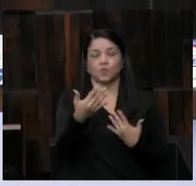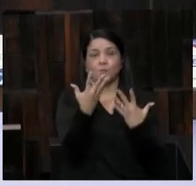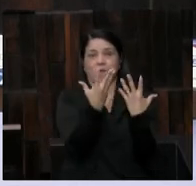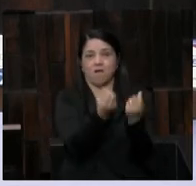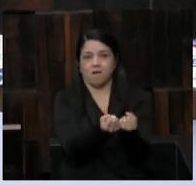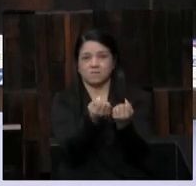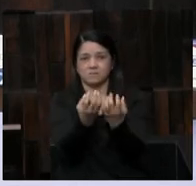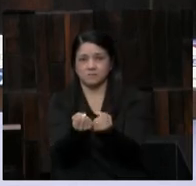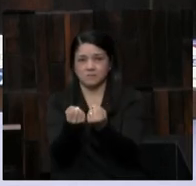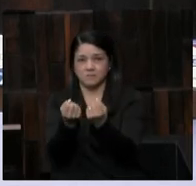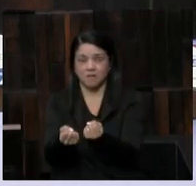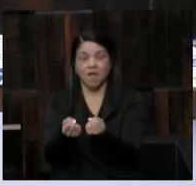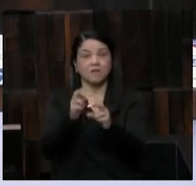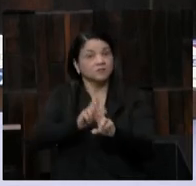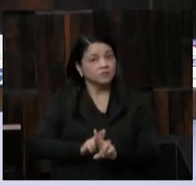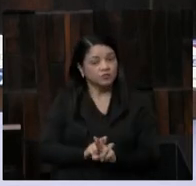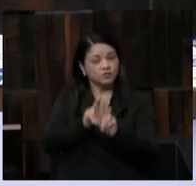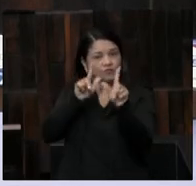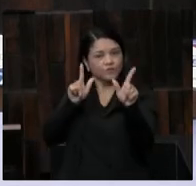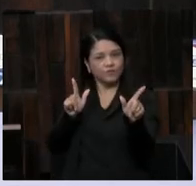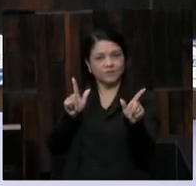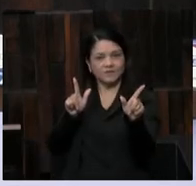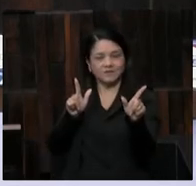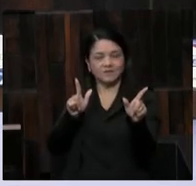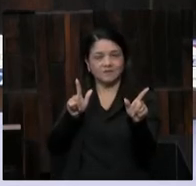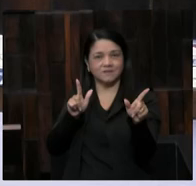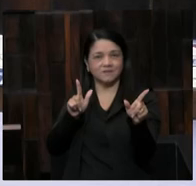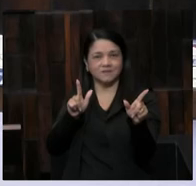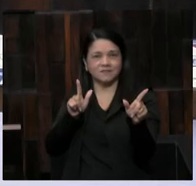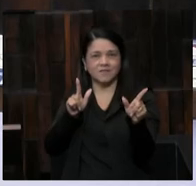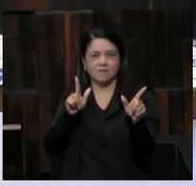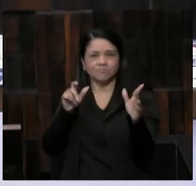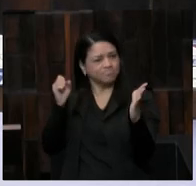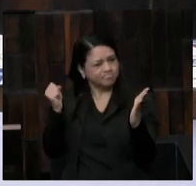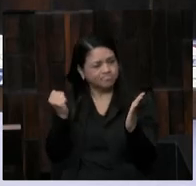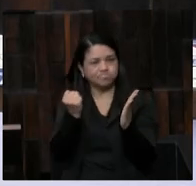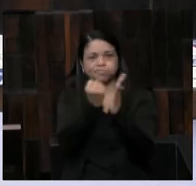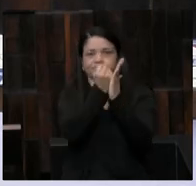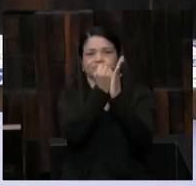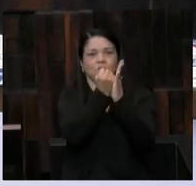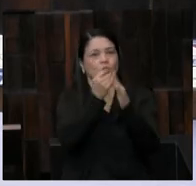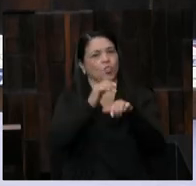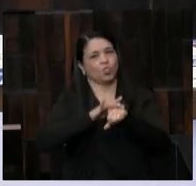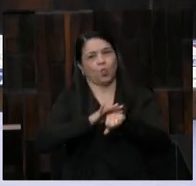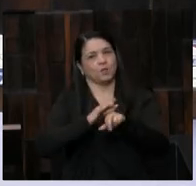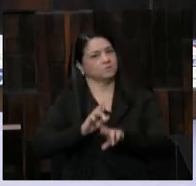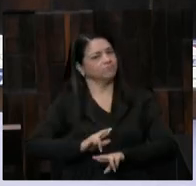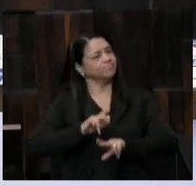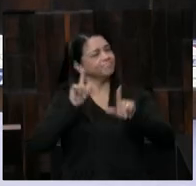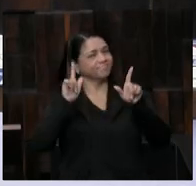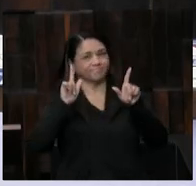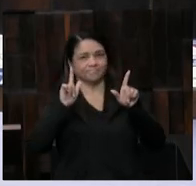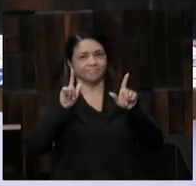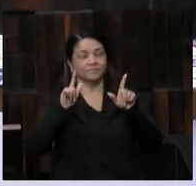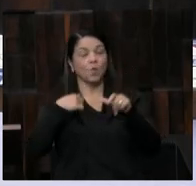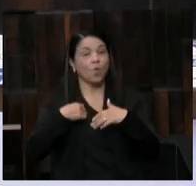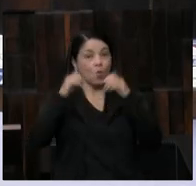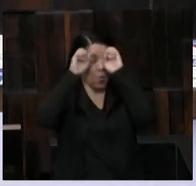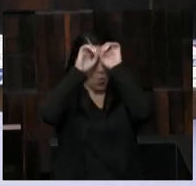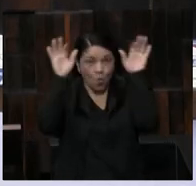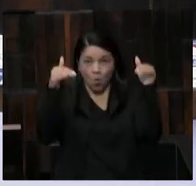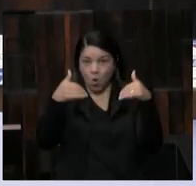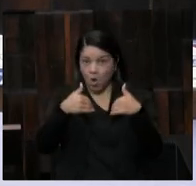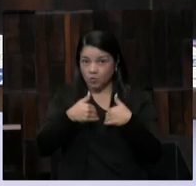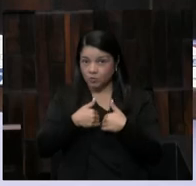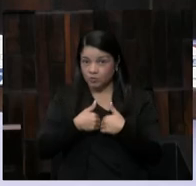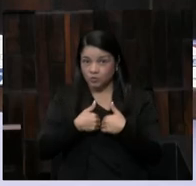aceitar as diferenças sem rotular como doença. O autismo não é uma